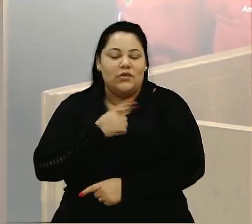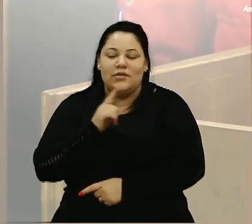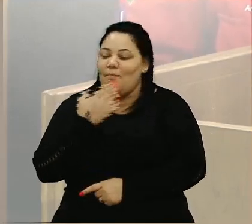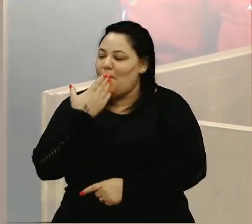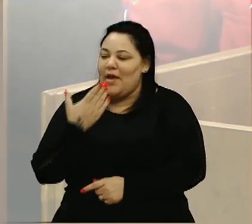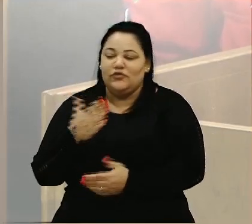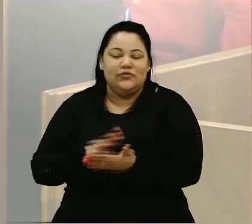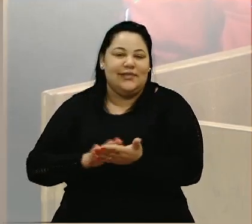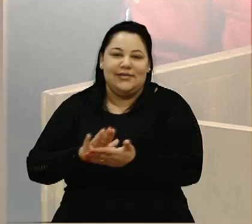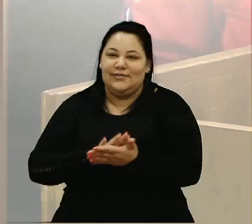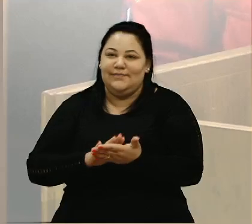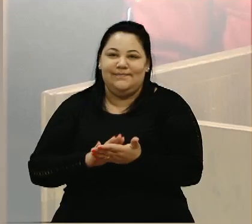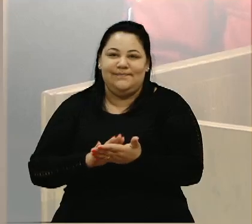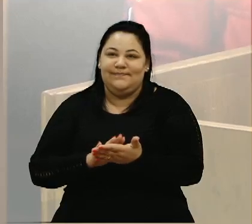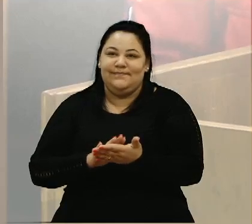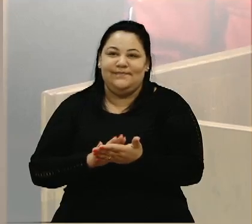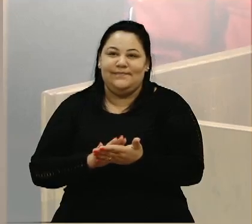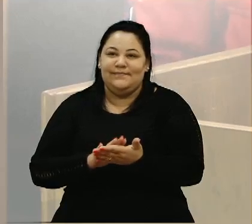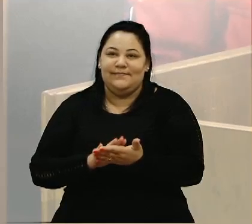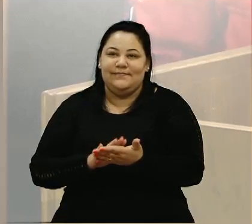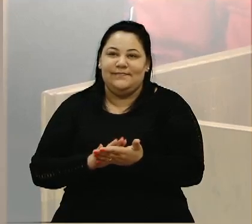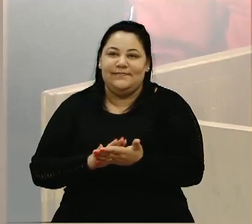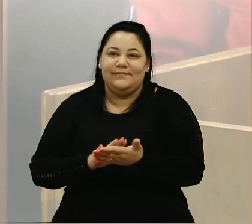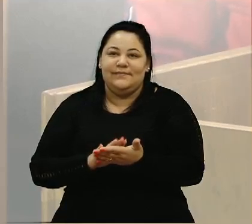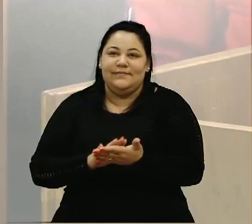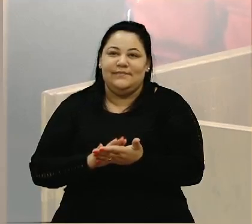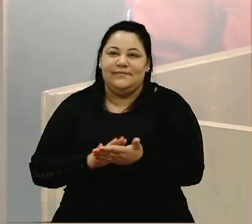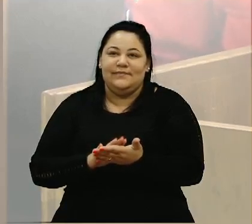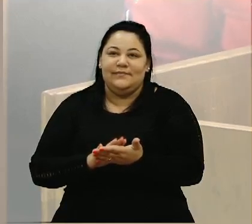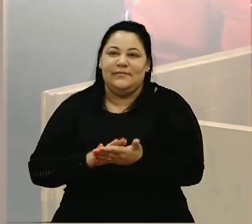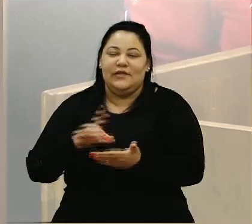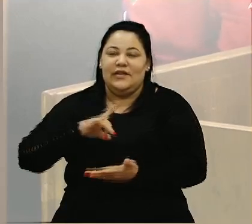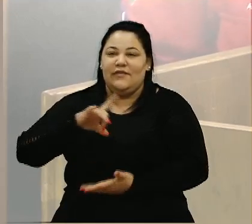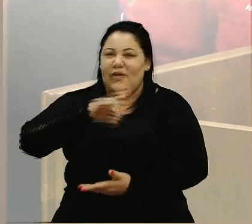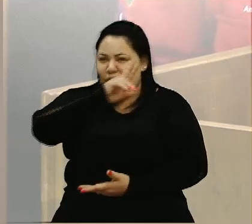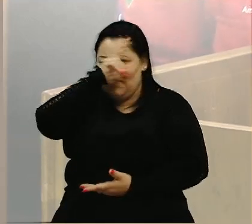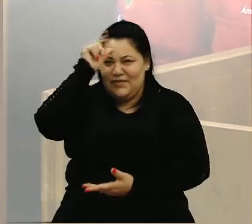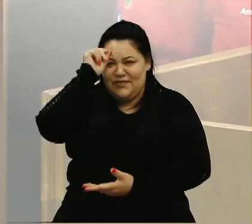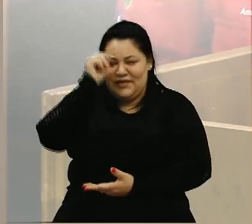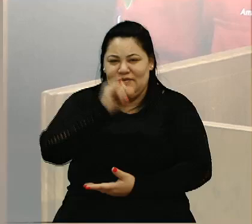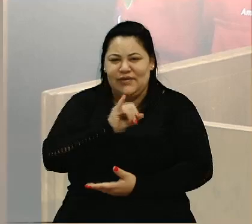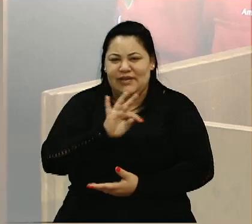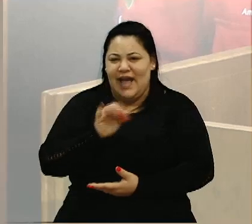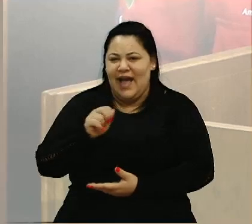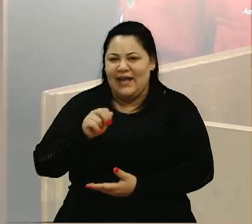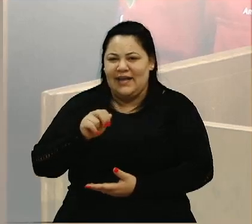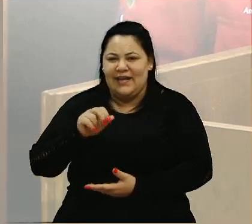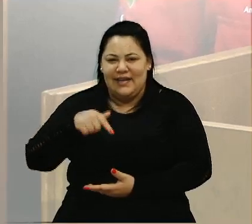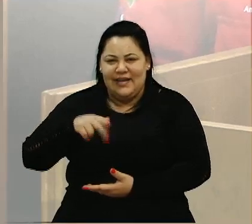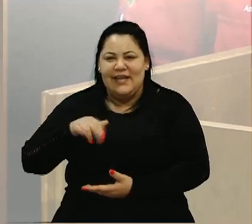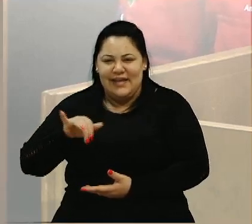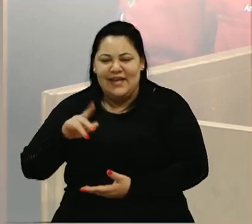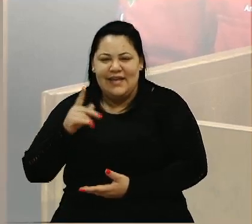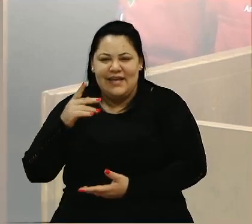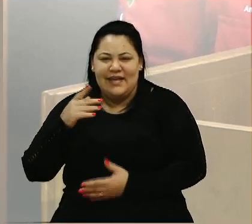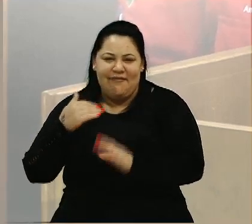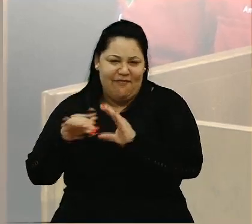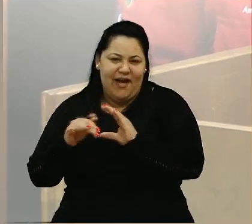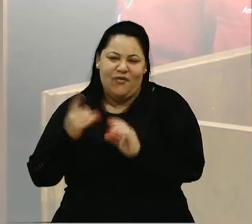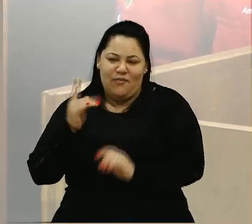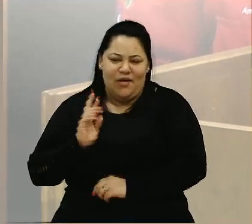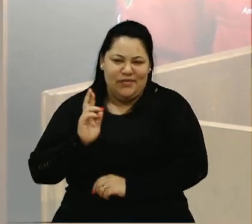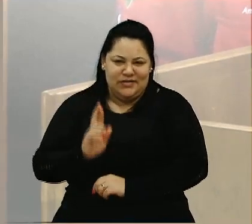achei que até que algum prefeito ia conseguir estar aqui da região que a gente atende, ou mandar um representante,